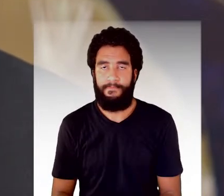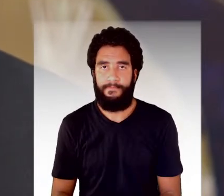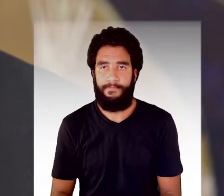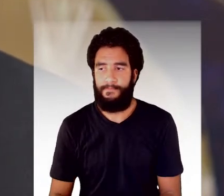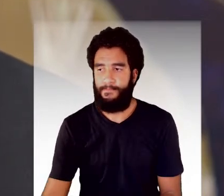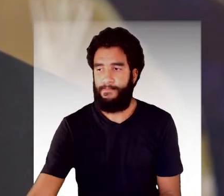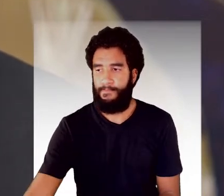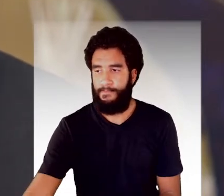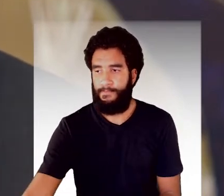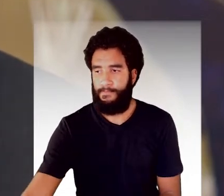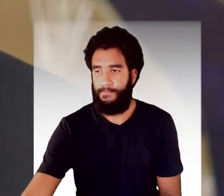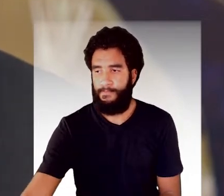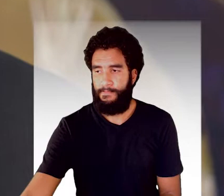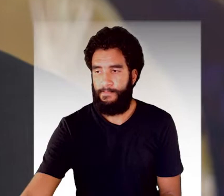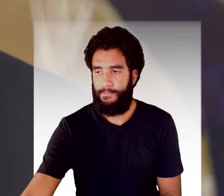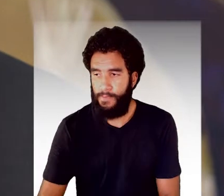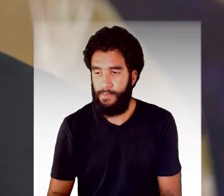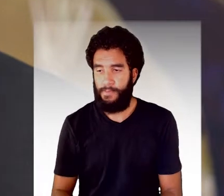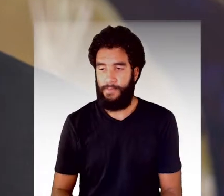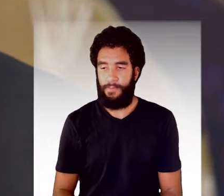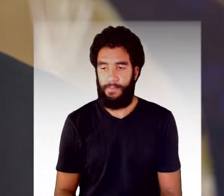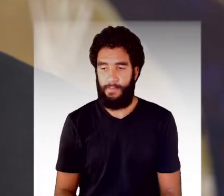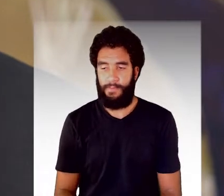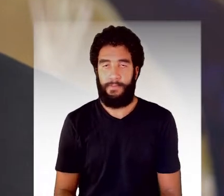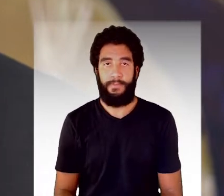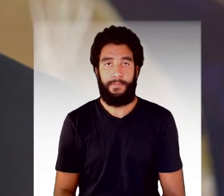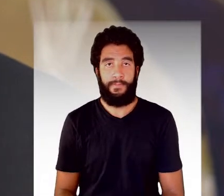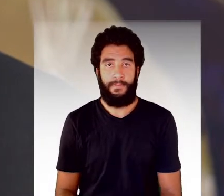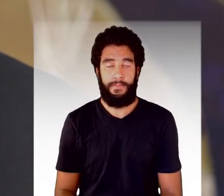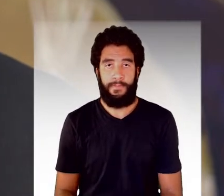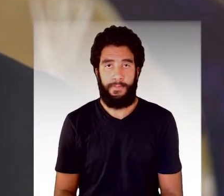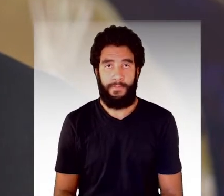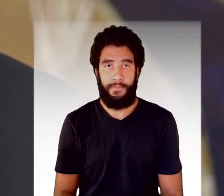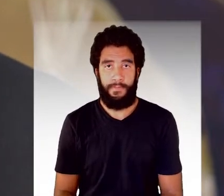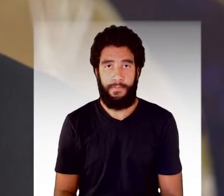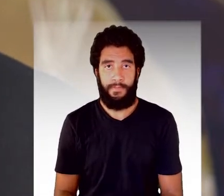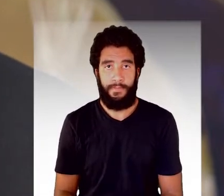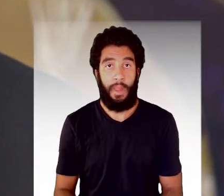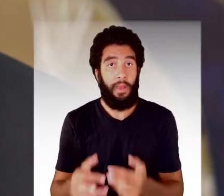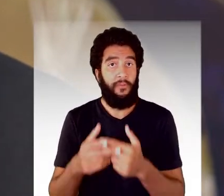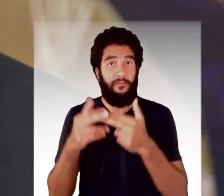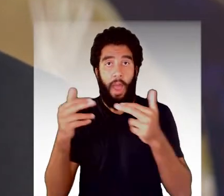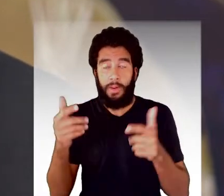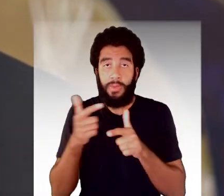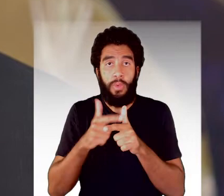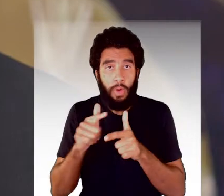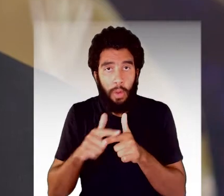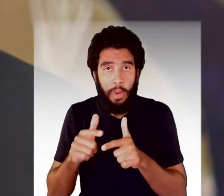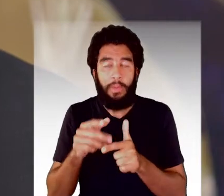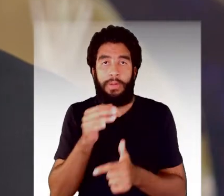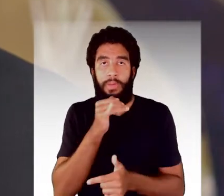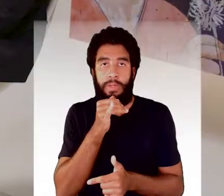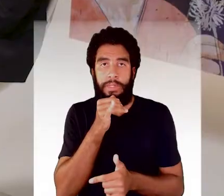O ritmo é ditado pela máquina e não para, né? O trabalhador entra num modo, praticamente um modo contínuo